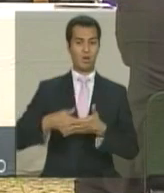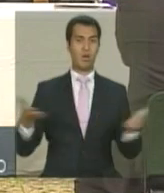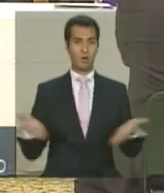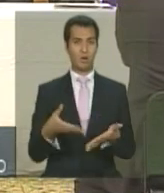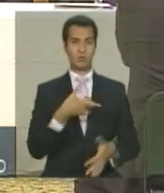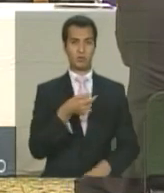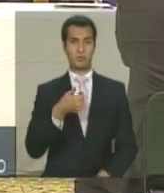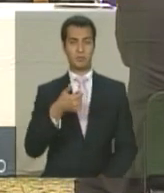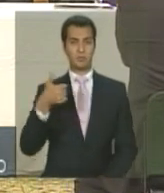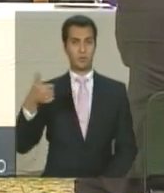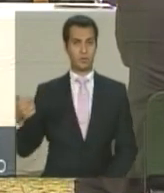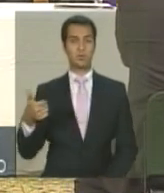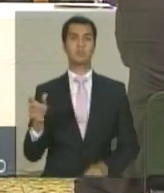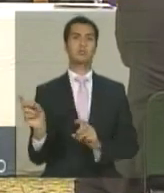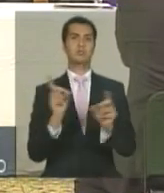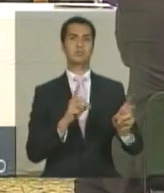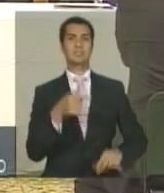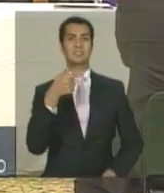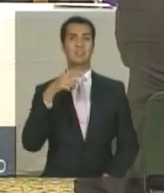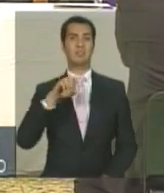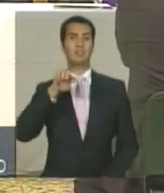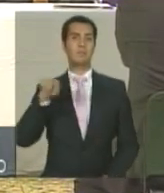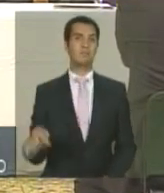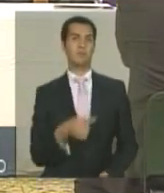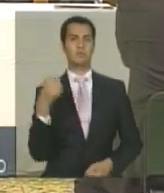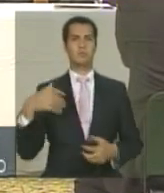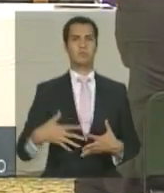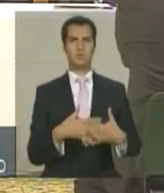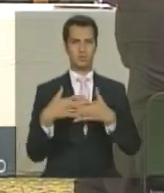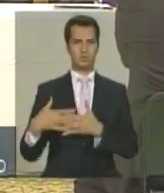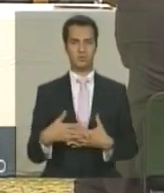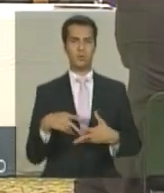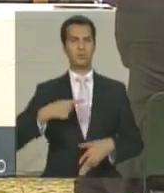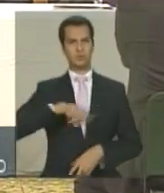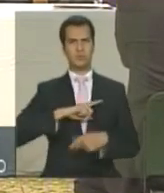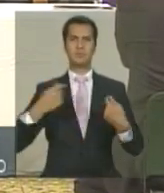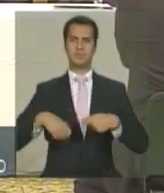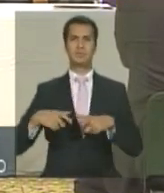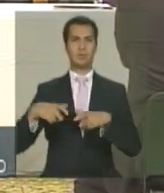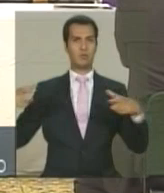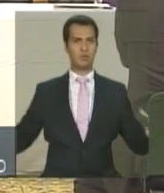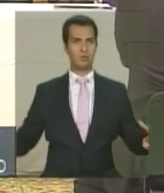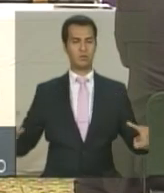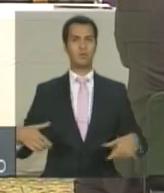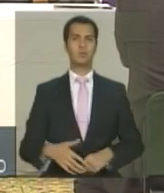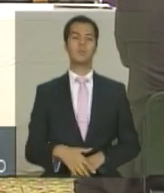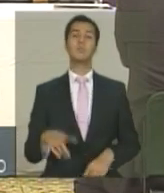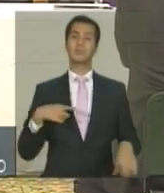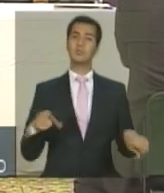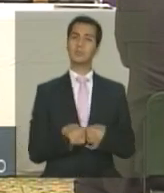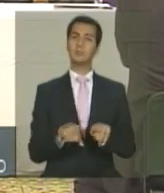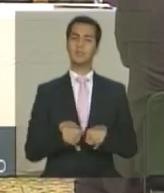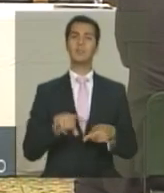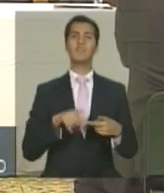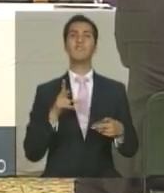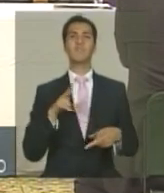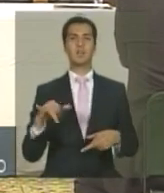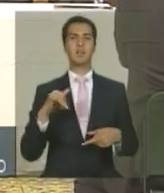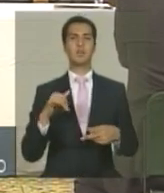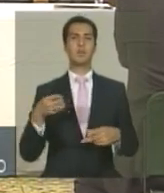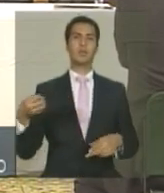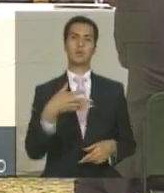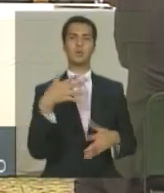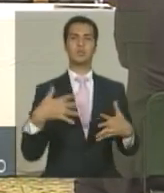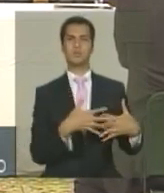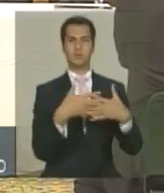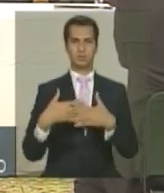precisamos expandir a nossa capacidade de produção. Além disso, nós vamos lançar novos produtos e modelos, e esse investimento é para um